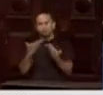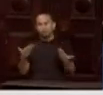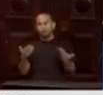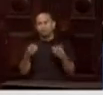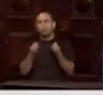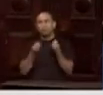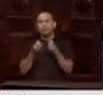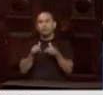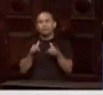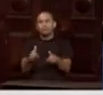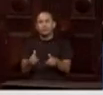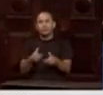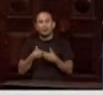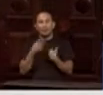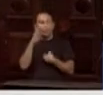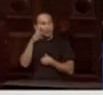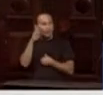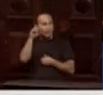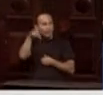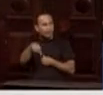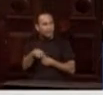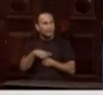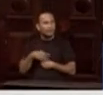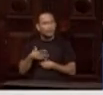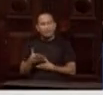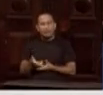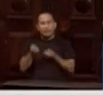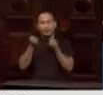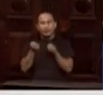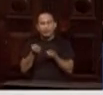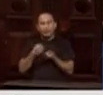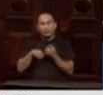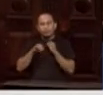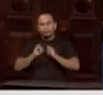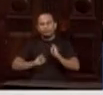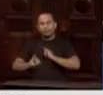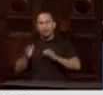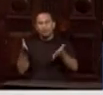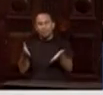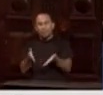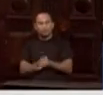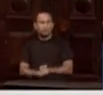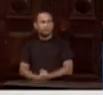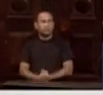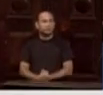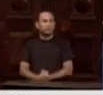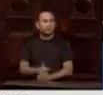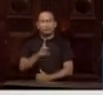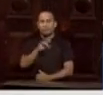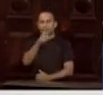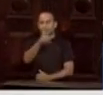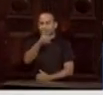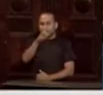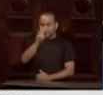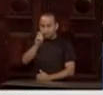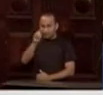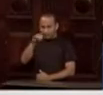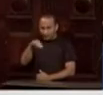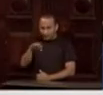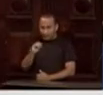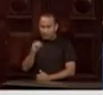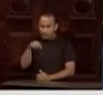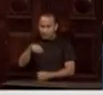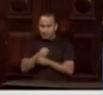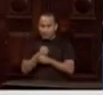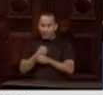opera. Eu estava tentando me lembrar aqui, peguei algumas informações agora, que no dia 25 de maio desse ano,